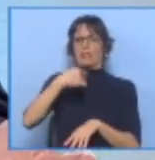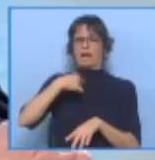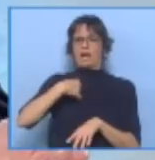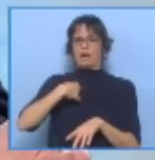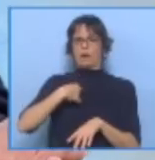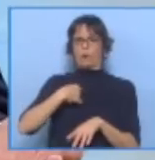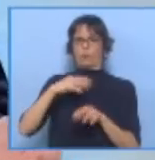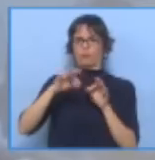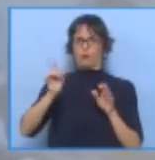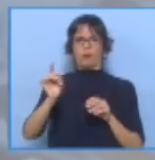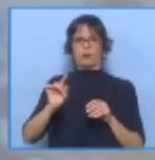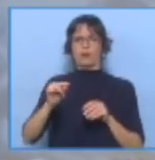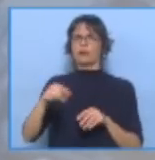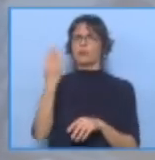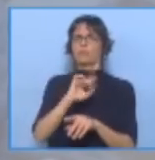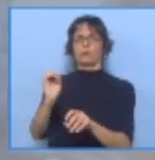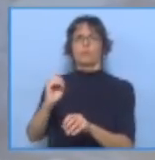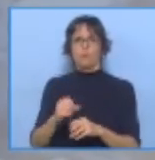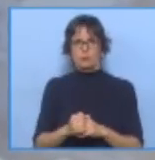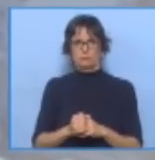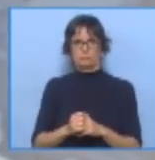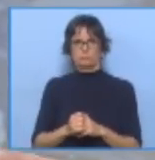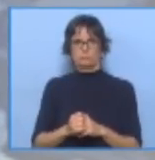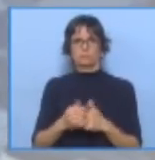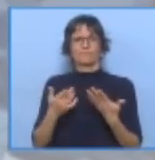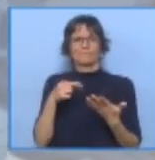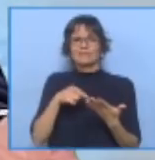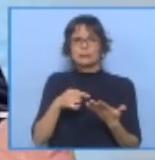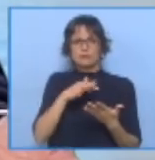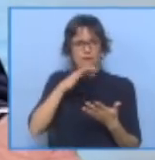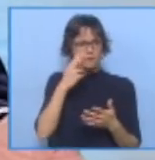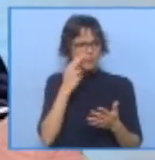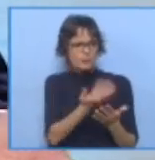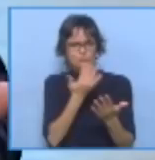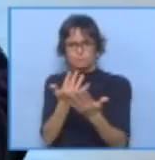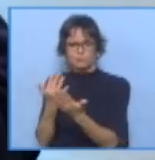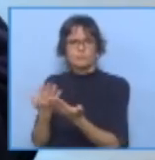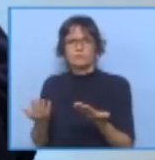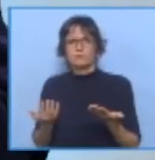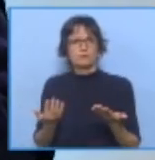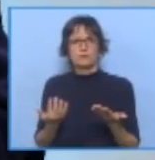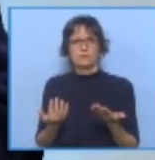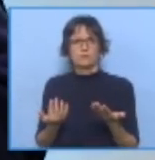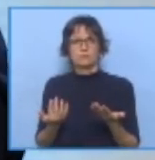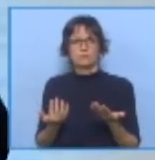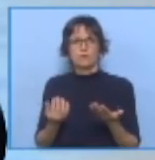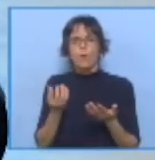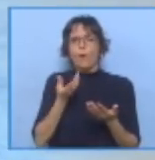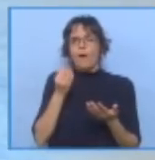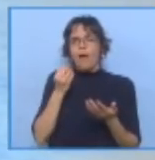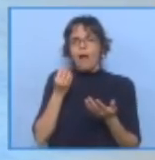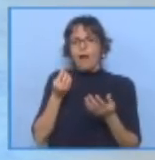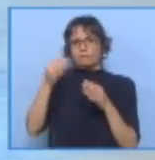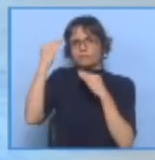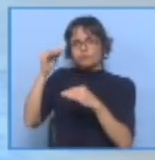tem direito. E isto está presente, inclusive em muitas famílias. Na forma como se educam e os valores